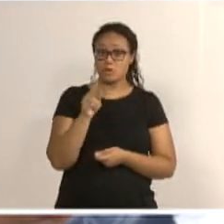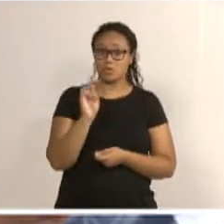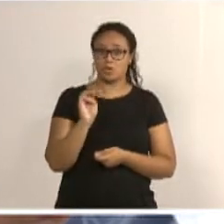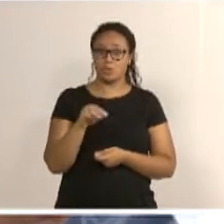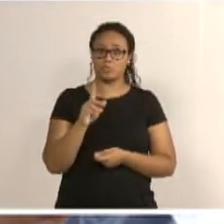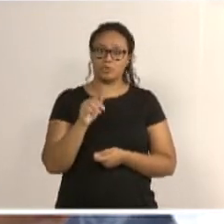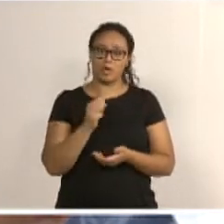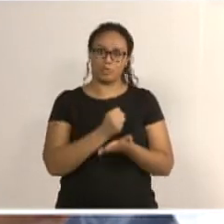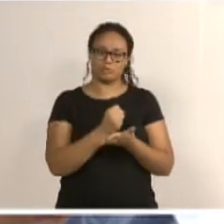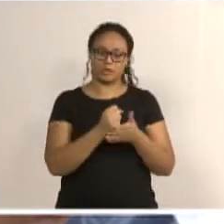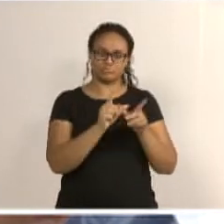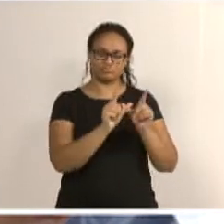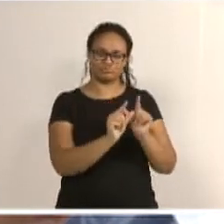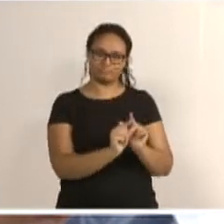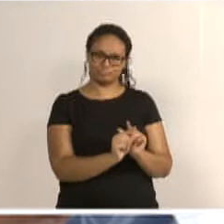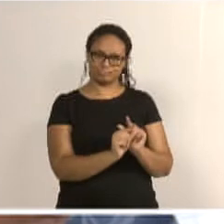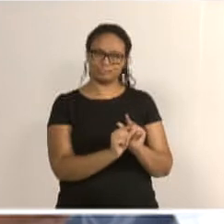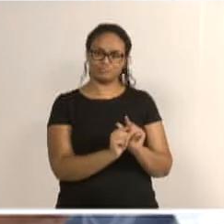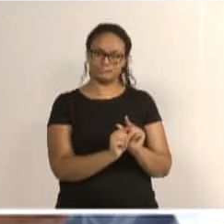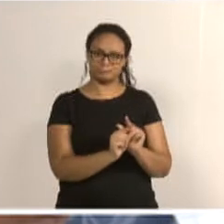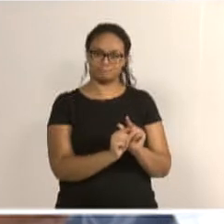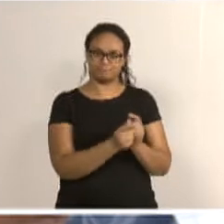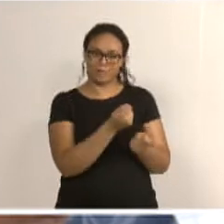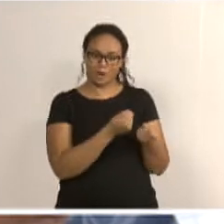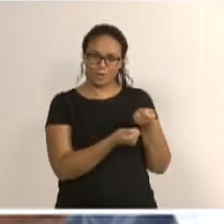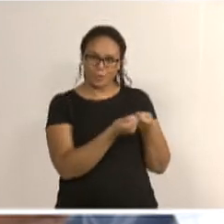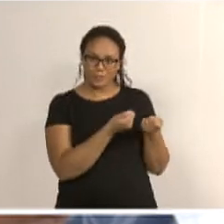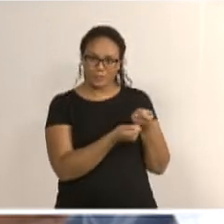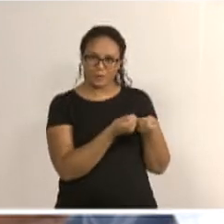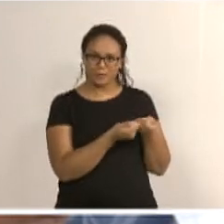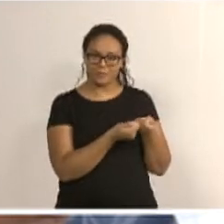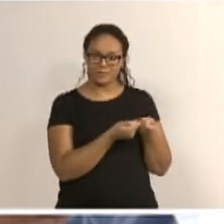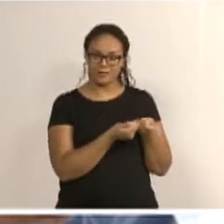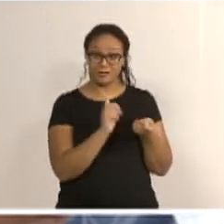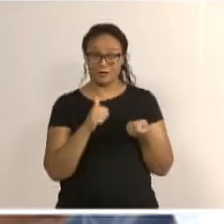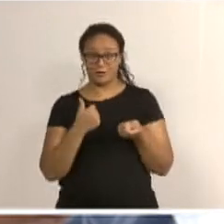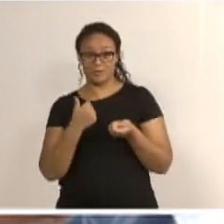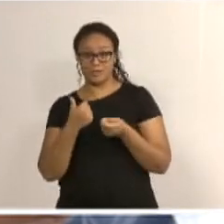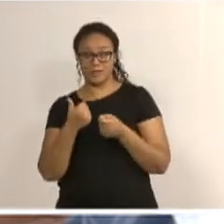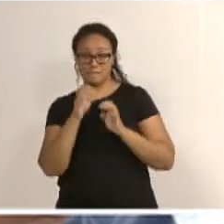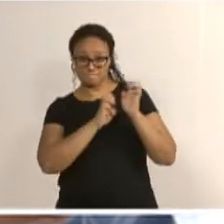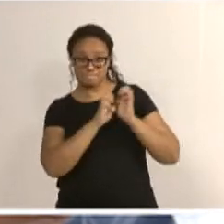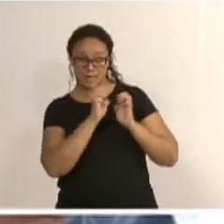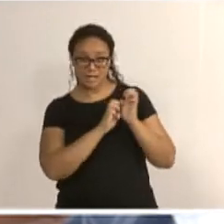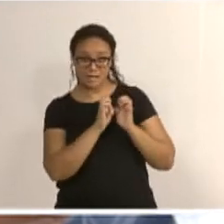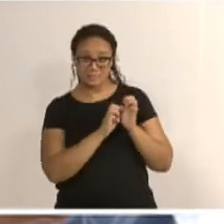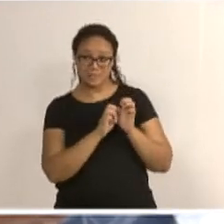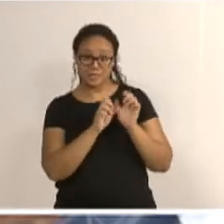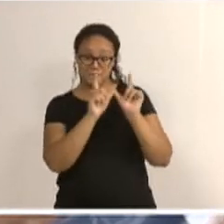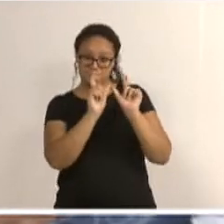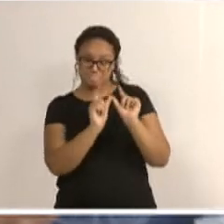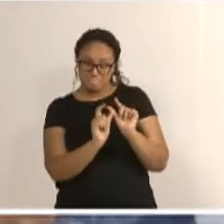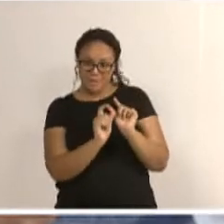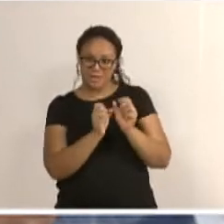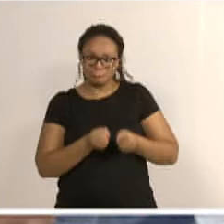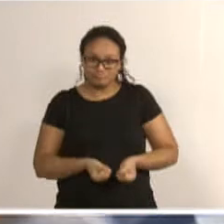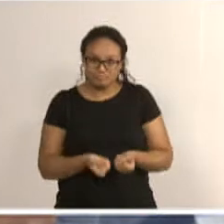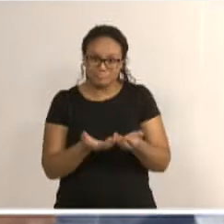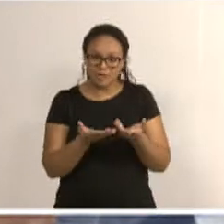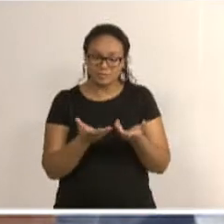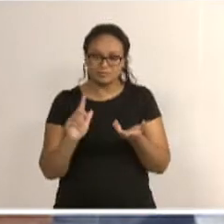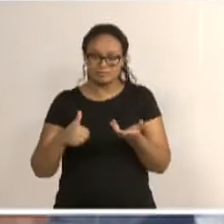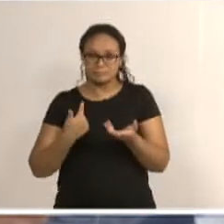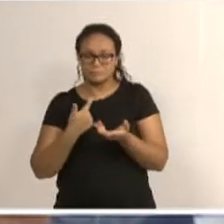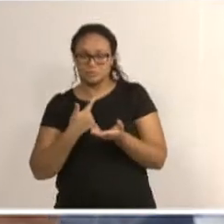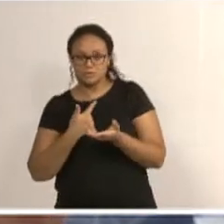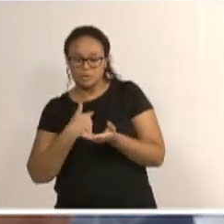no contrato. Então, esses 30 mil quilômetros vão custar menos para a empresa. Automaticamente, nós queremos